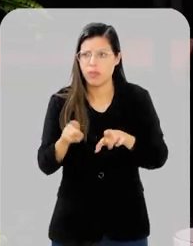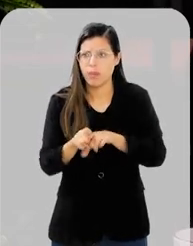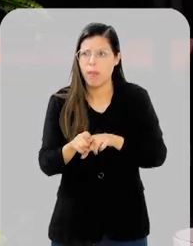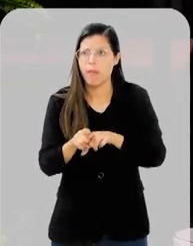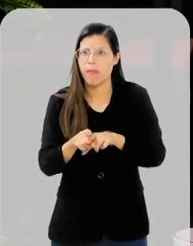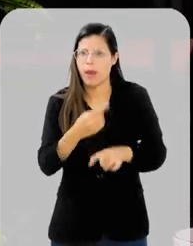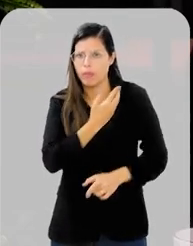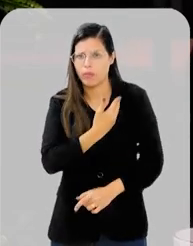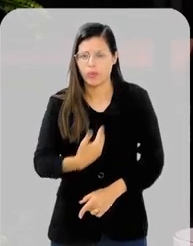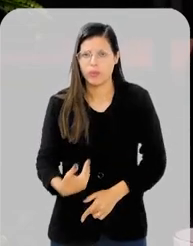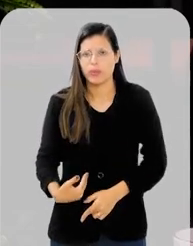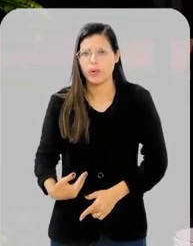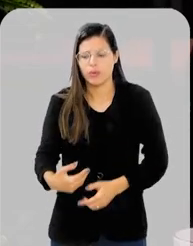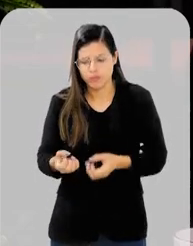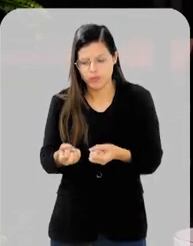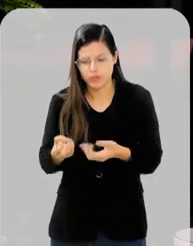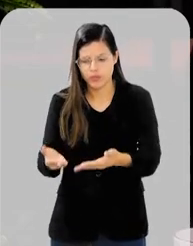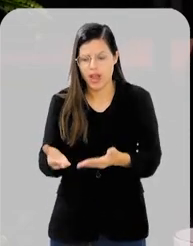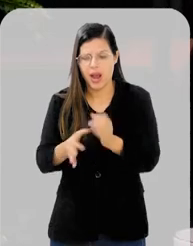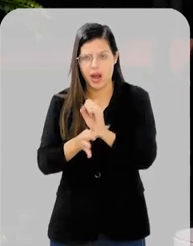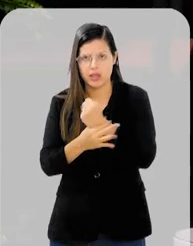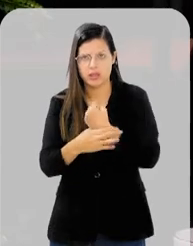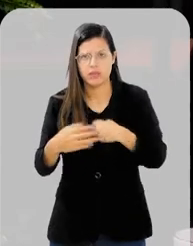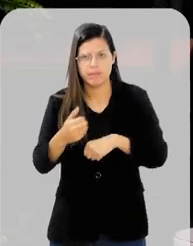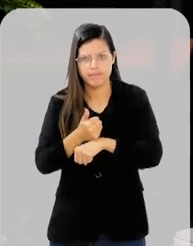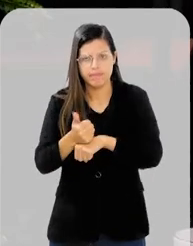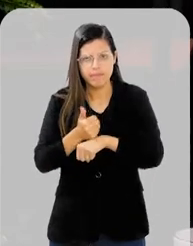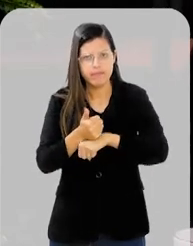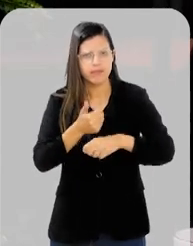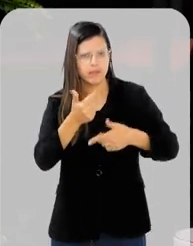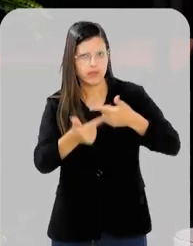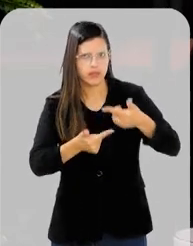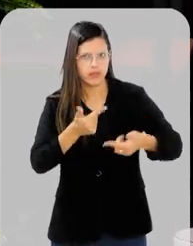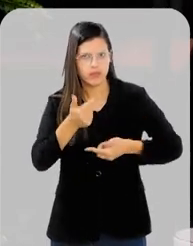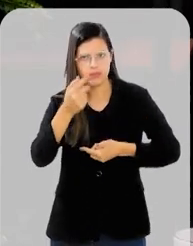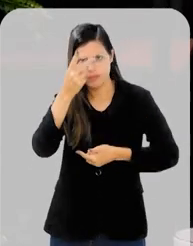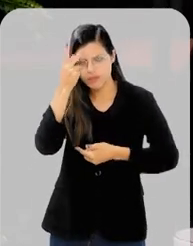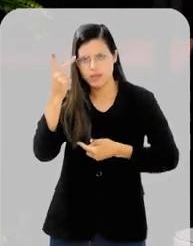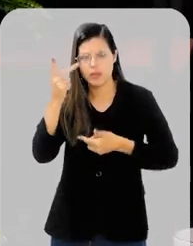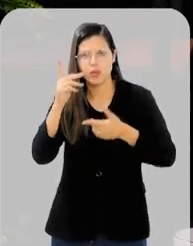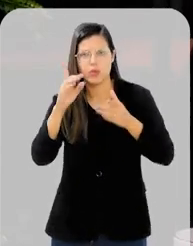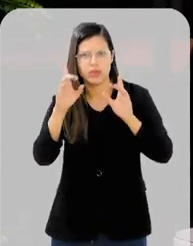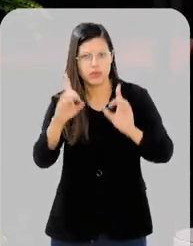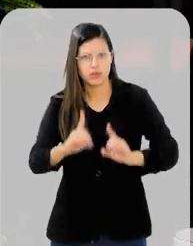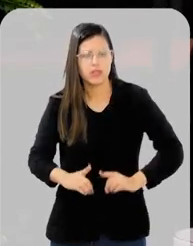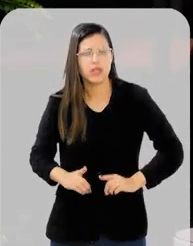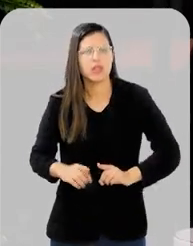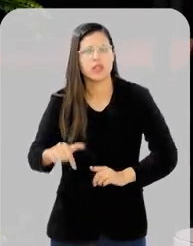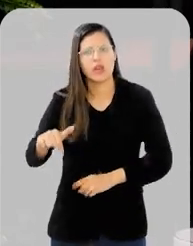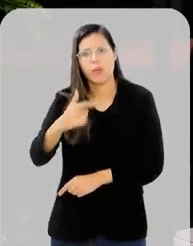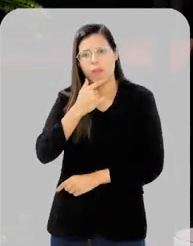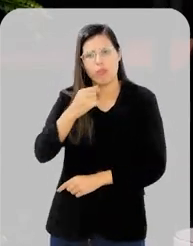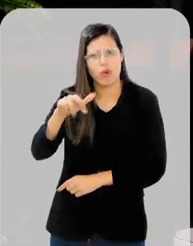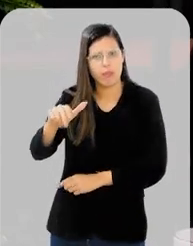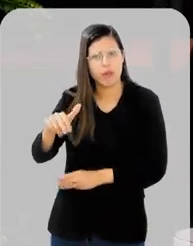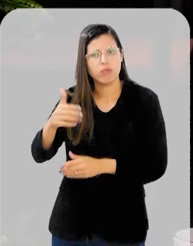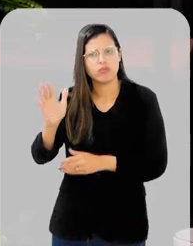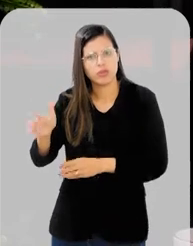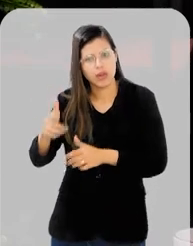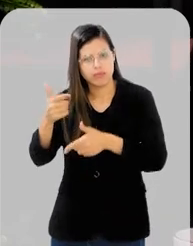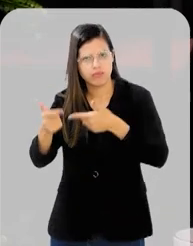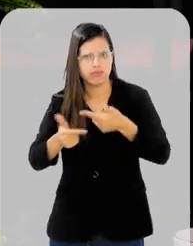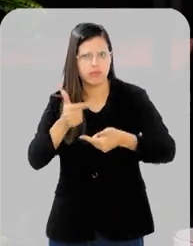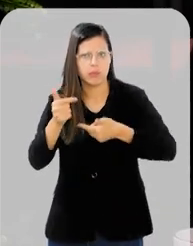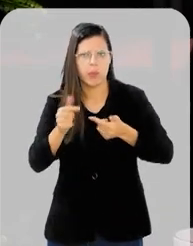eh essa dignidade e o trabalho com a pessoa com deficiência era uma causa já do meu irmão onde o meu irmão já trabalhava com essa com